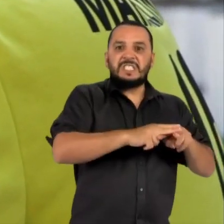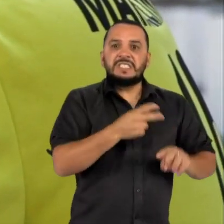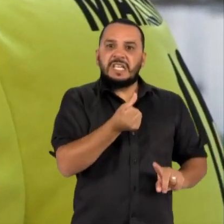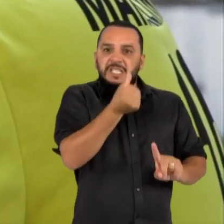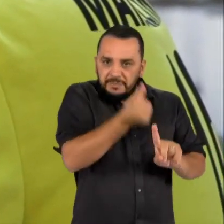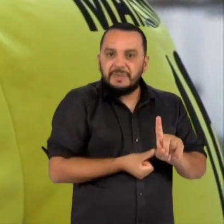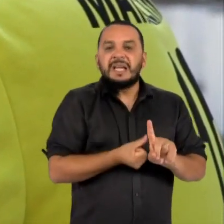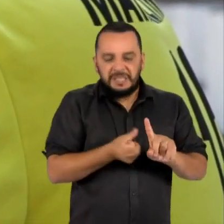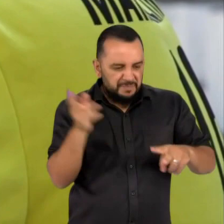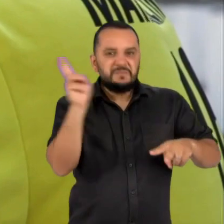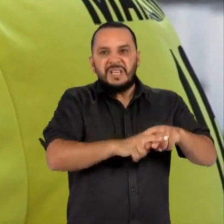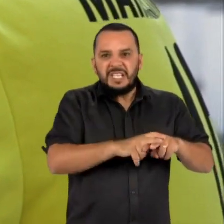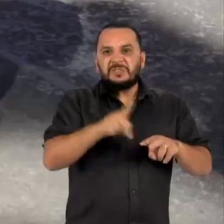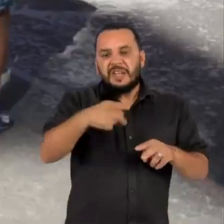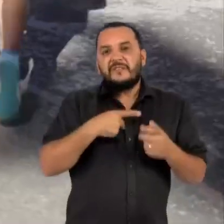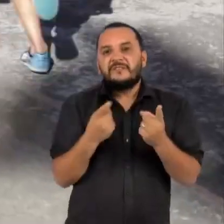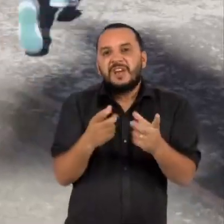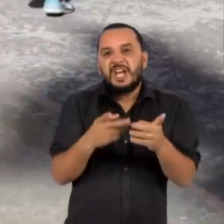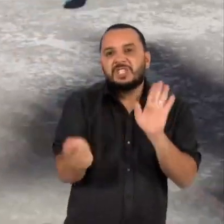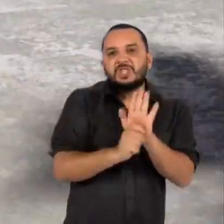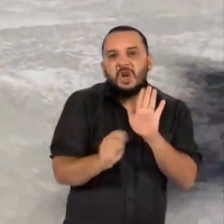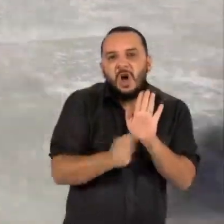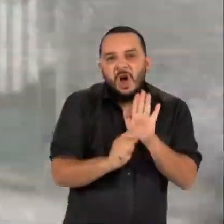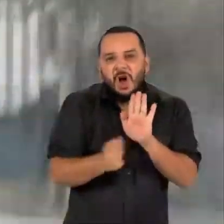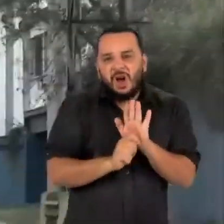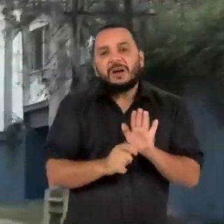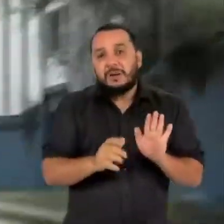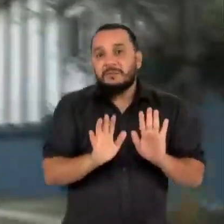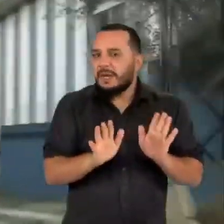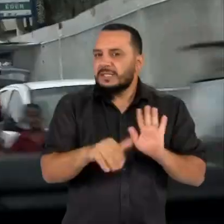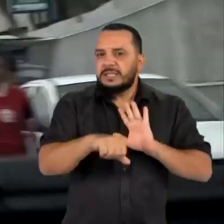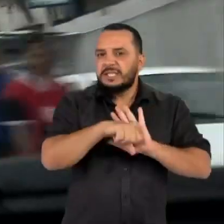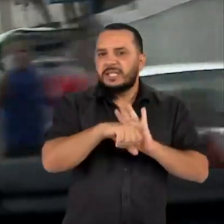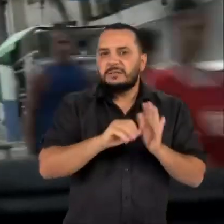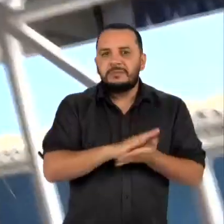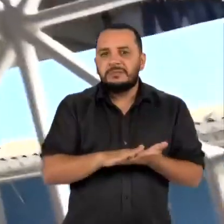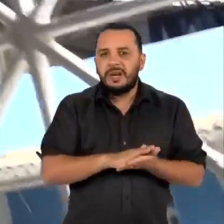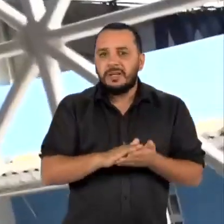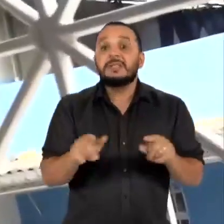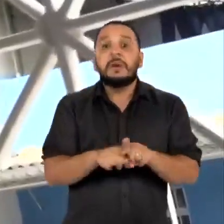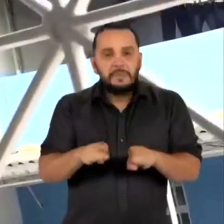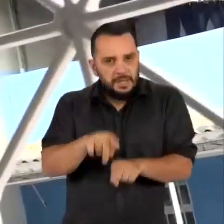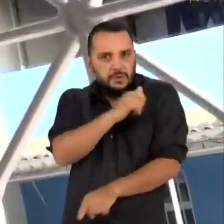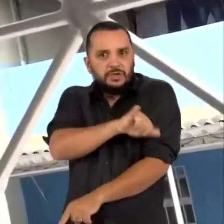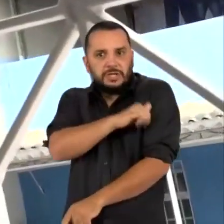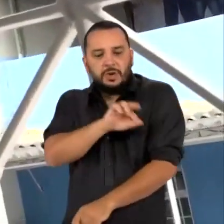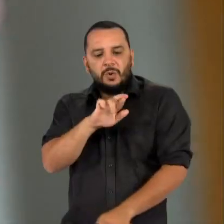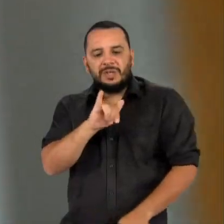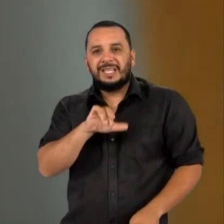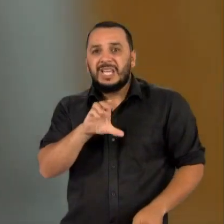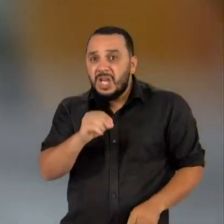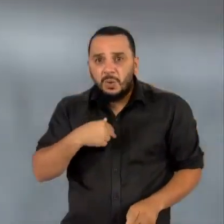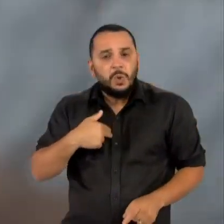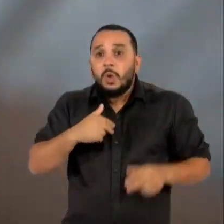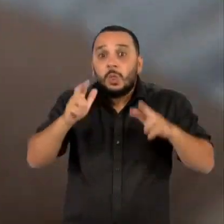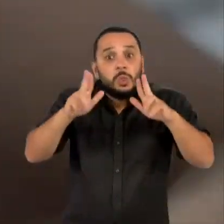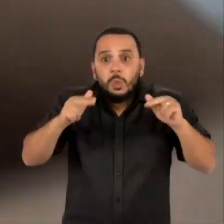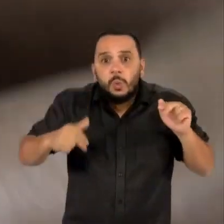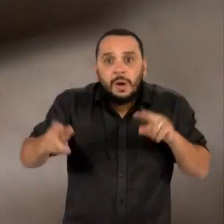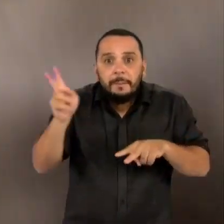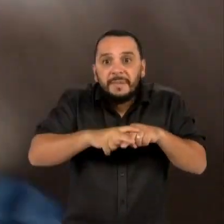meses preso por tráfico de drogas e ju no rio de janeiro rodrigo que nunca teve passagem